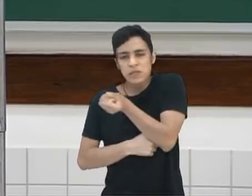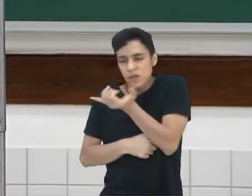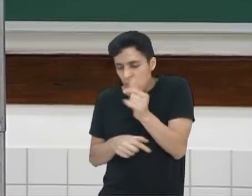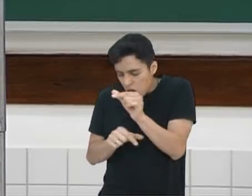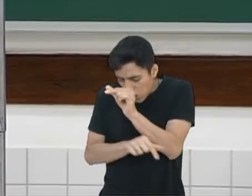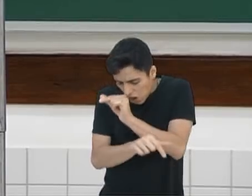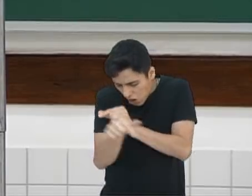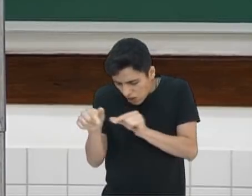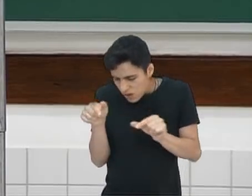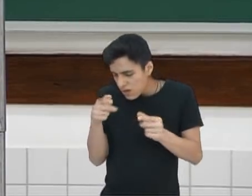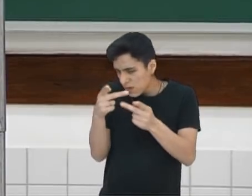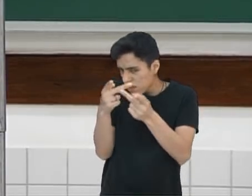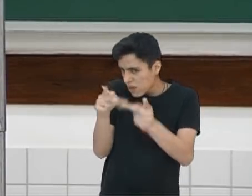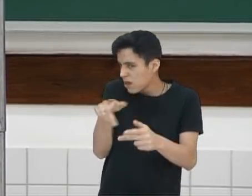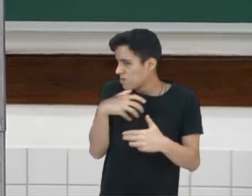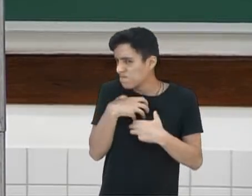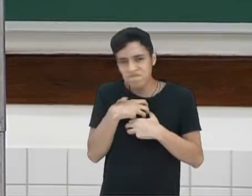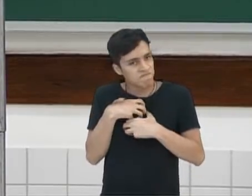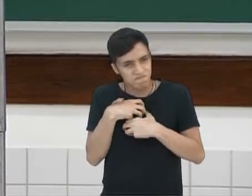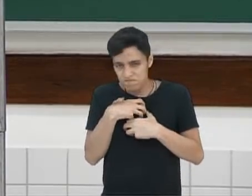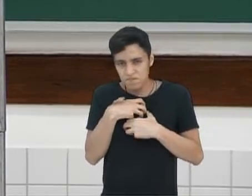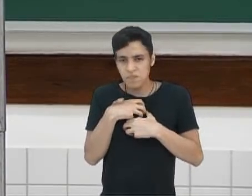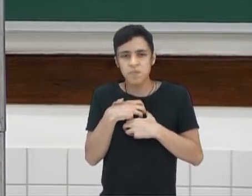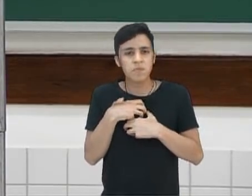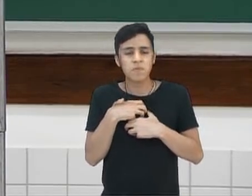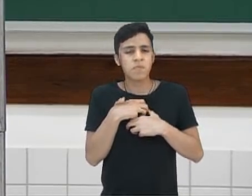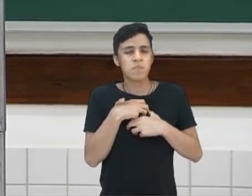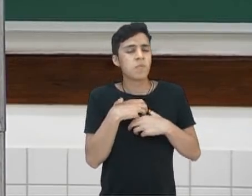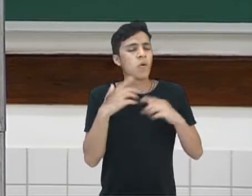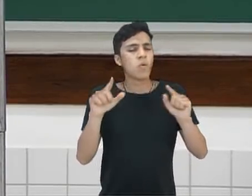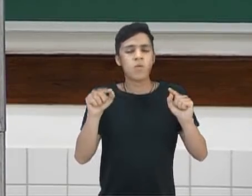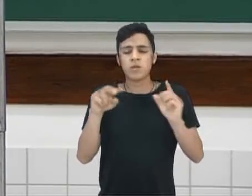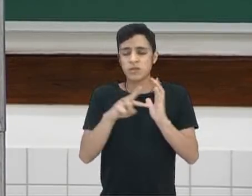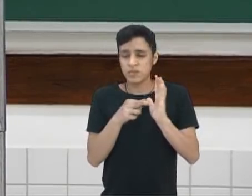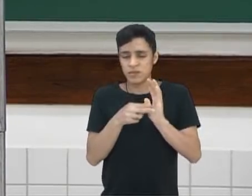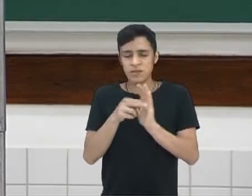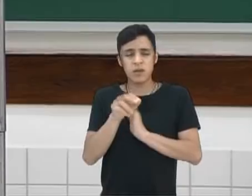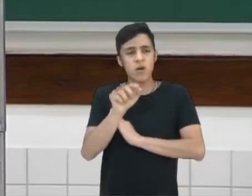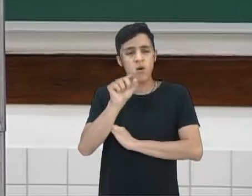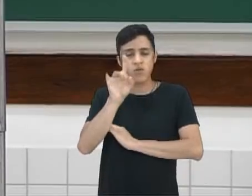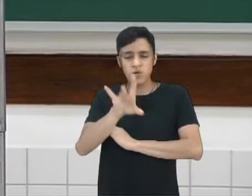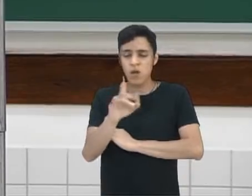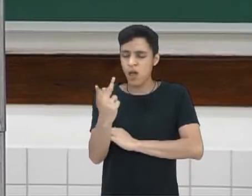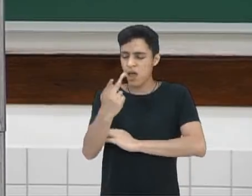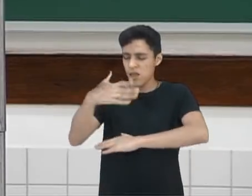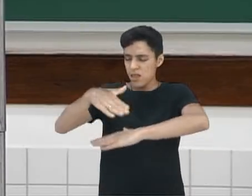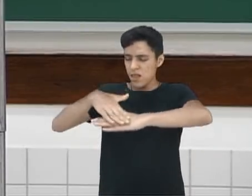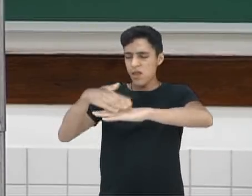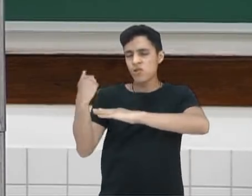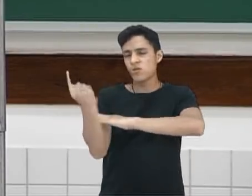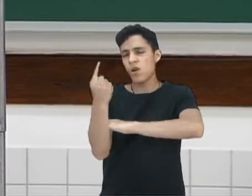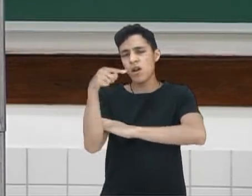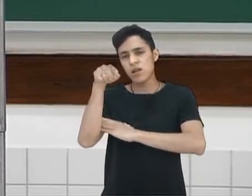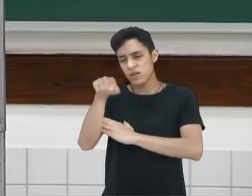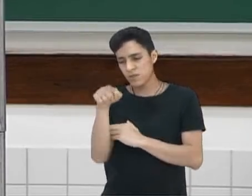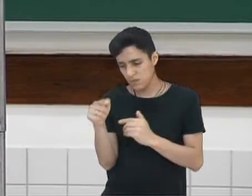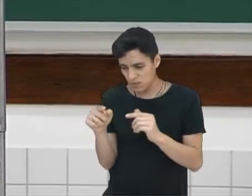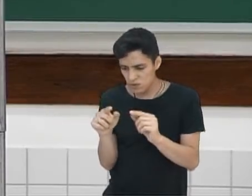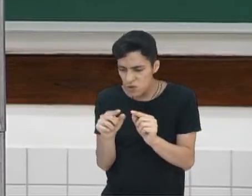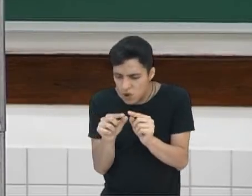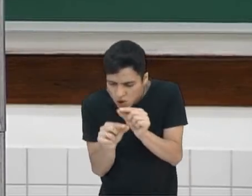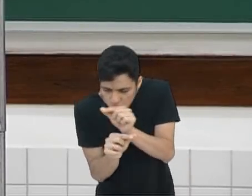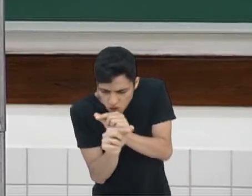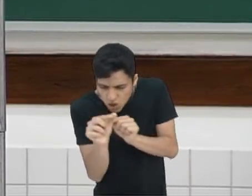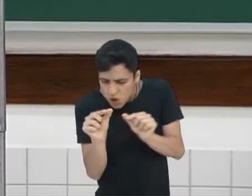micro-organismos, eles se reproduzem dessa forma assexuada. Isso significa que sozinho, aquele organismo,